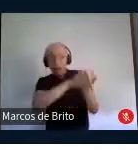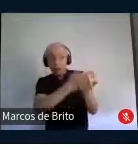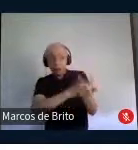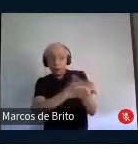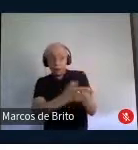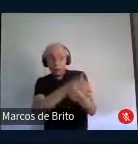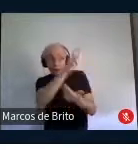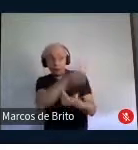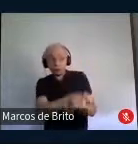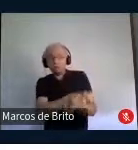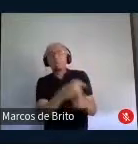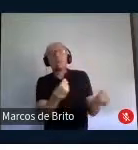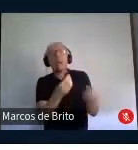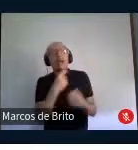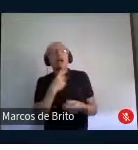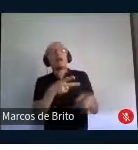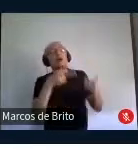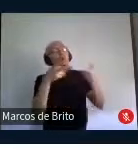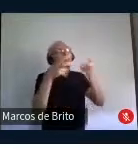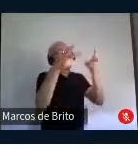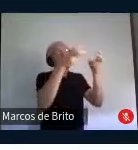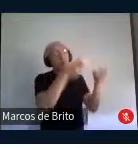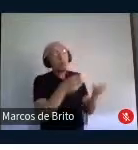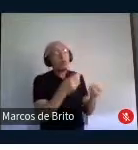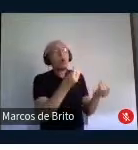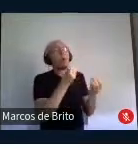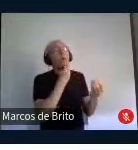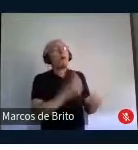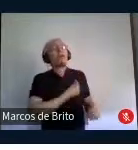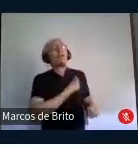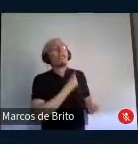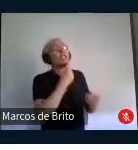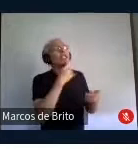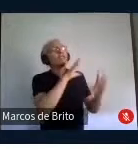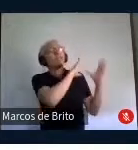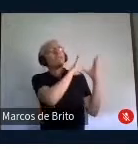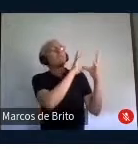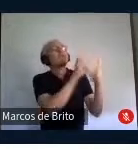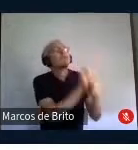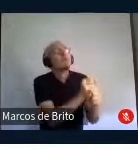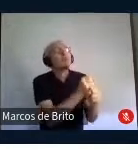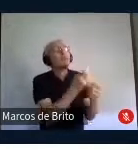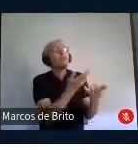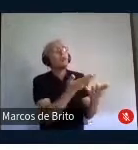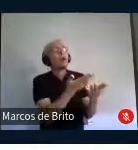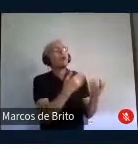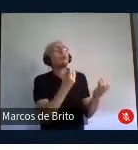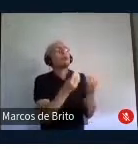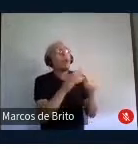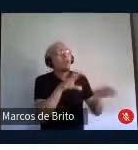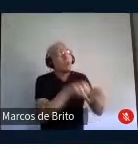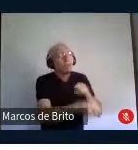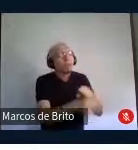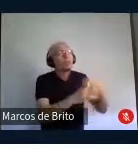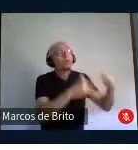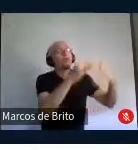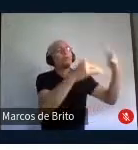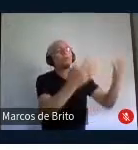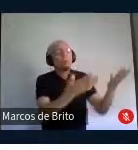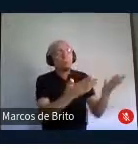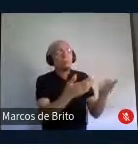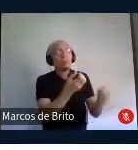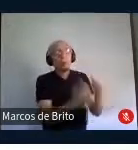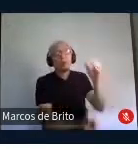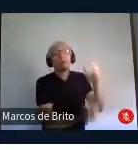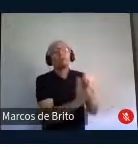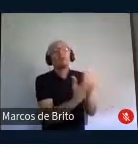gente traz um pouquinho da sua história, do reconhecimento legal desse profissional. Então, conforme Tusch, esse profissional ele surge